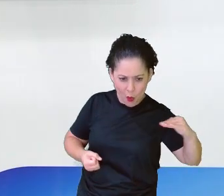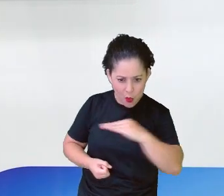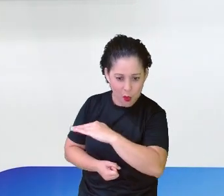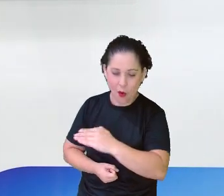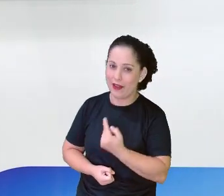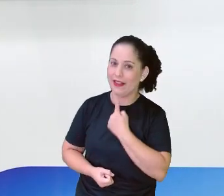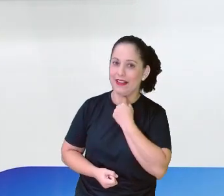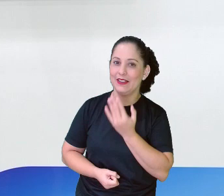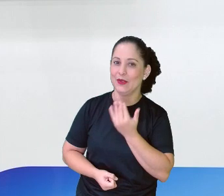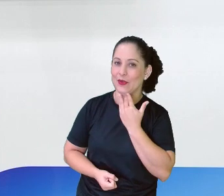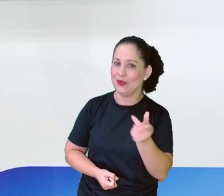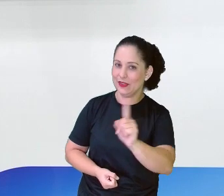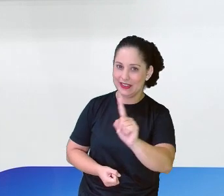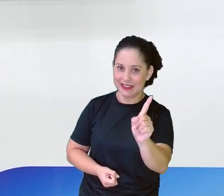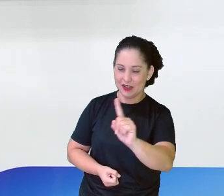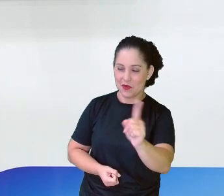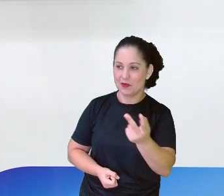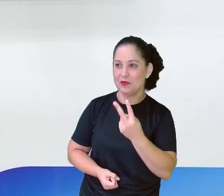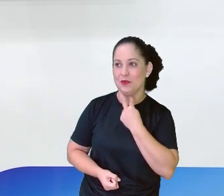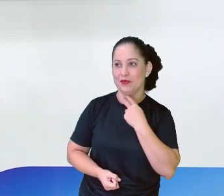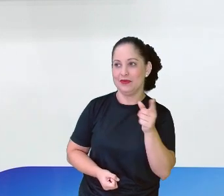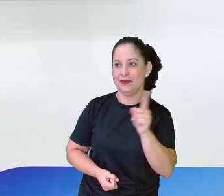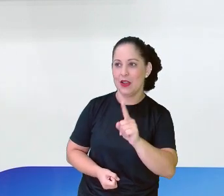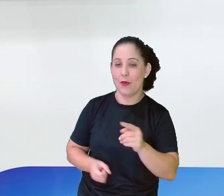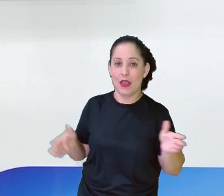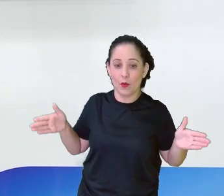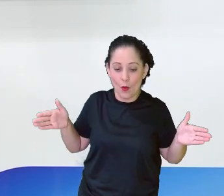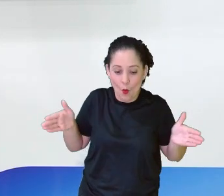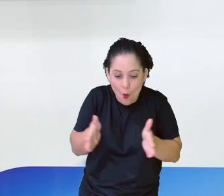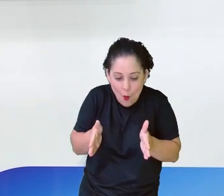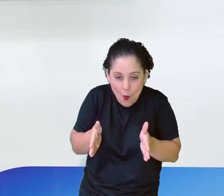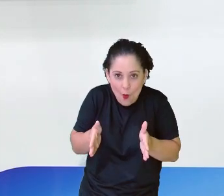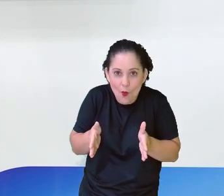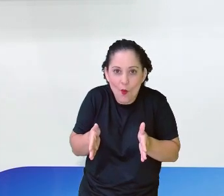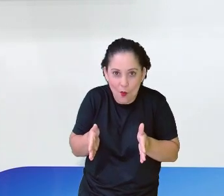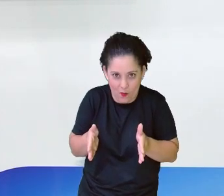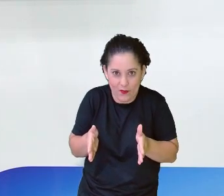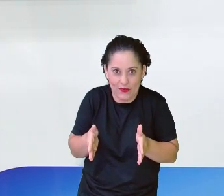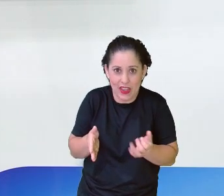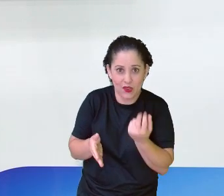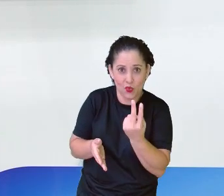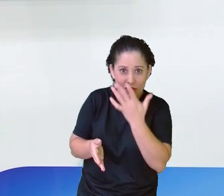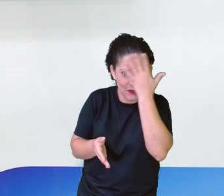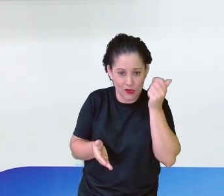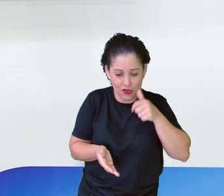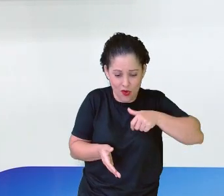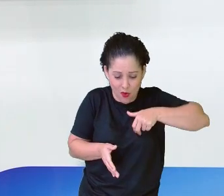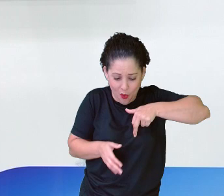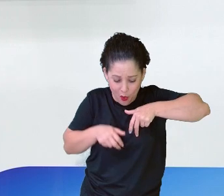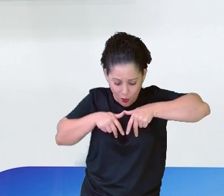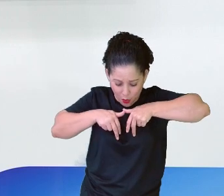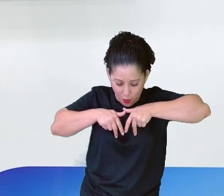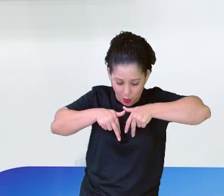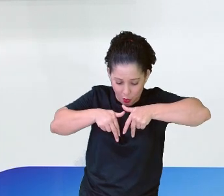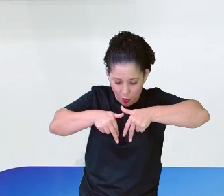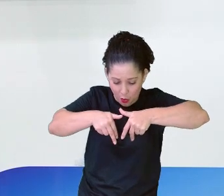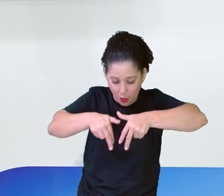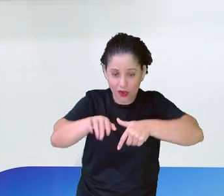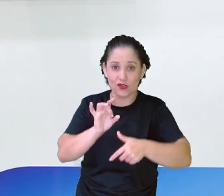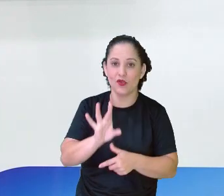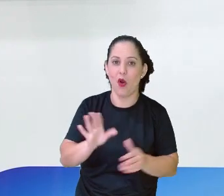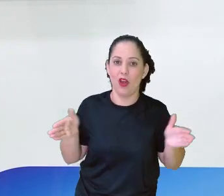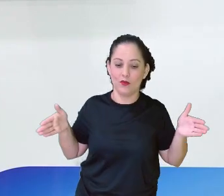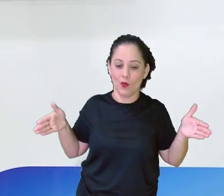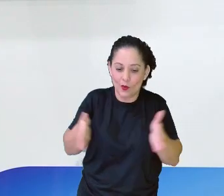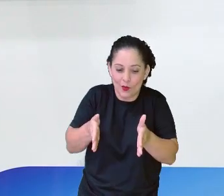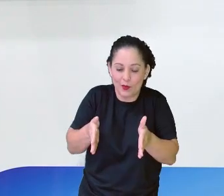Eu acho que não, né? Eu acho que não. Pela finura dela, eu acho que não daria mal para passar duas pessoas andando uma do lado da outra. Eles estão